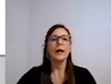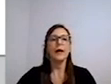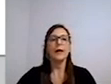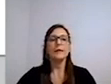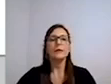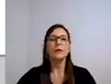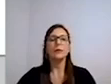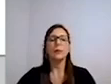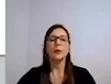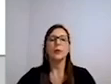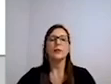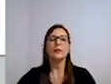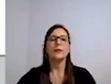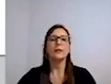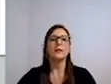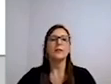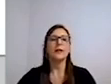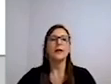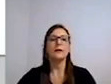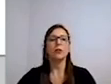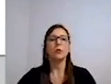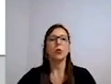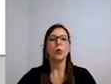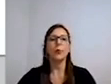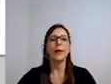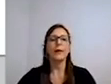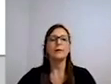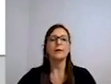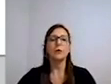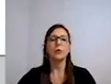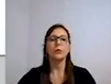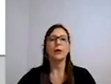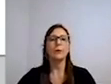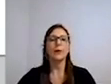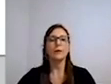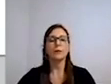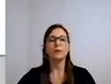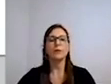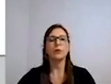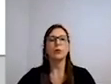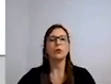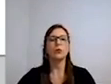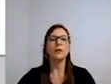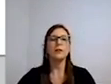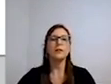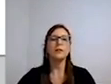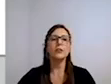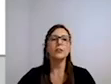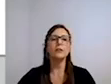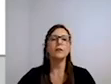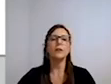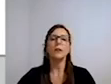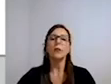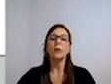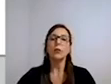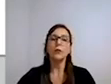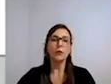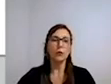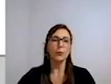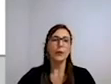A lesão também pode ser classificada como completa quando há perda da função motora e sensitiva,